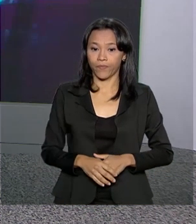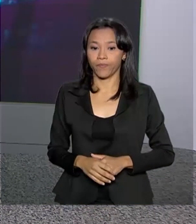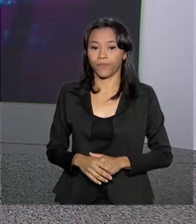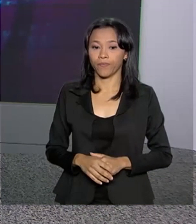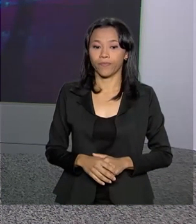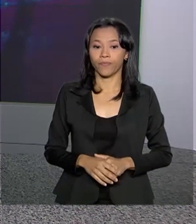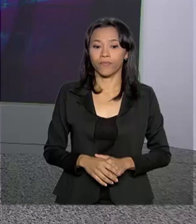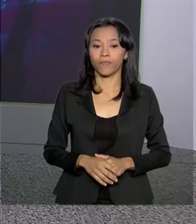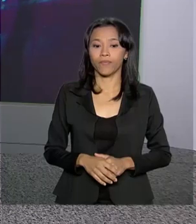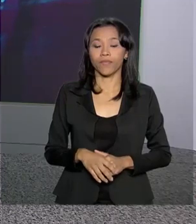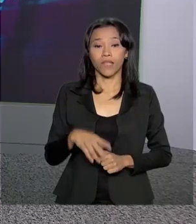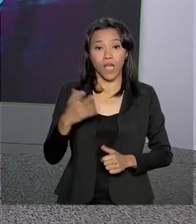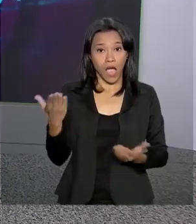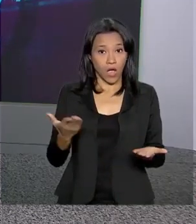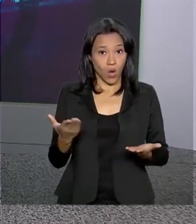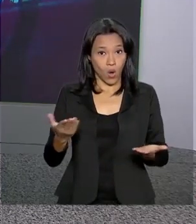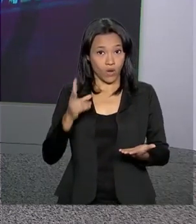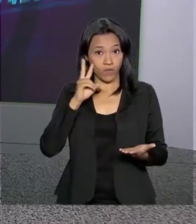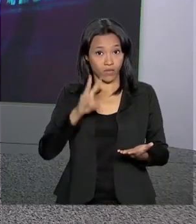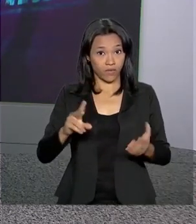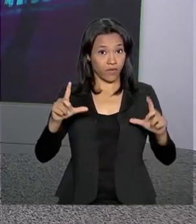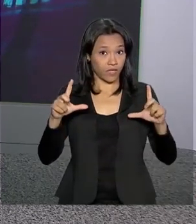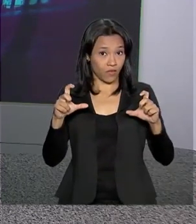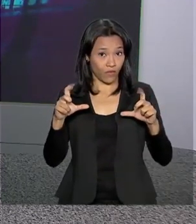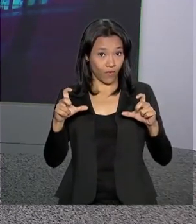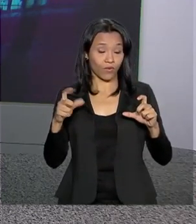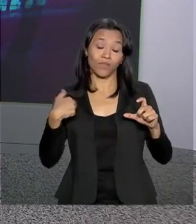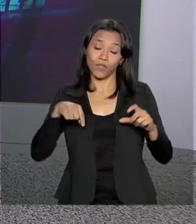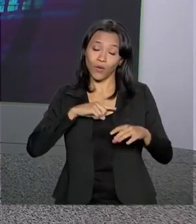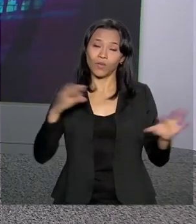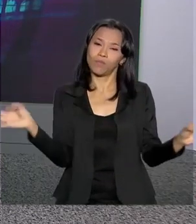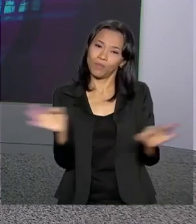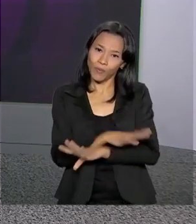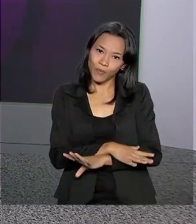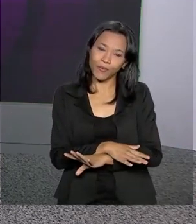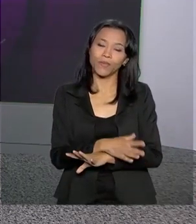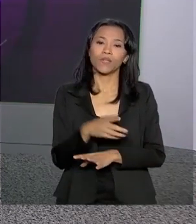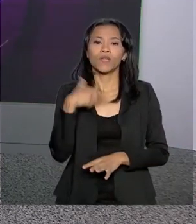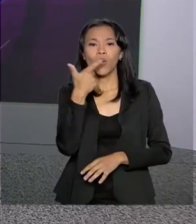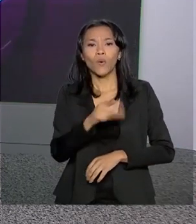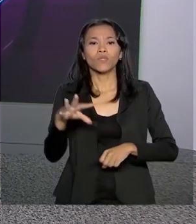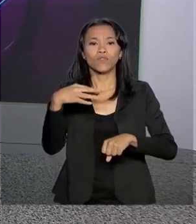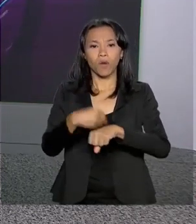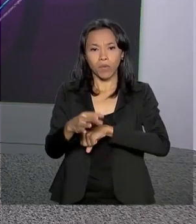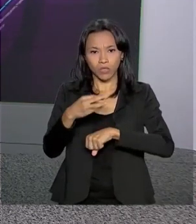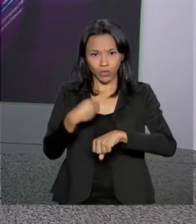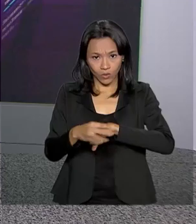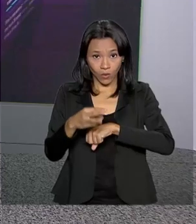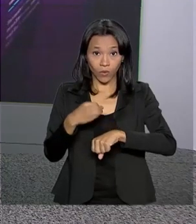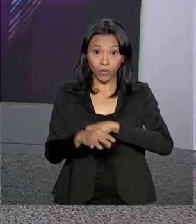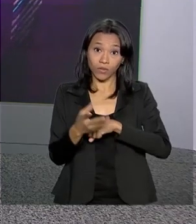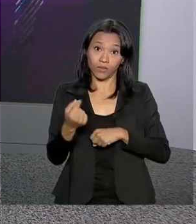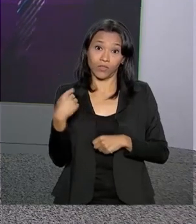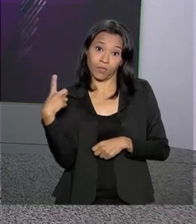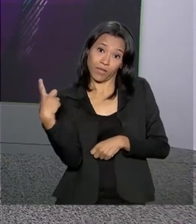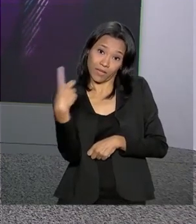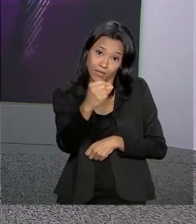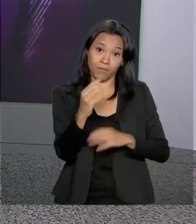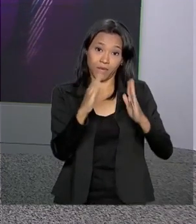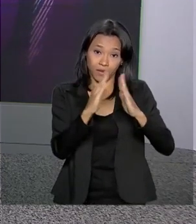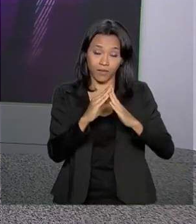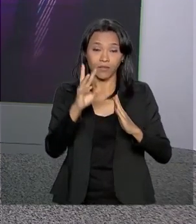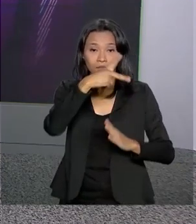Essa foto você vê nesse momento e nós ficamos por aqui. Outras informações sobre a alta do presidente Jair Bolsonaro você